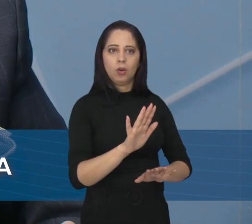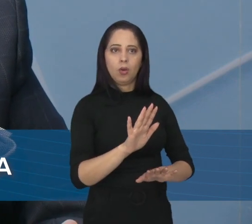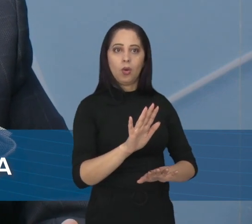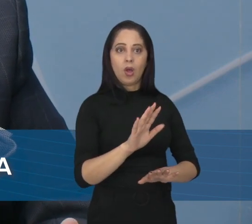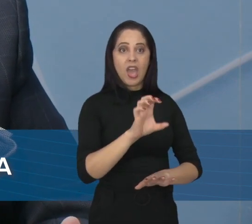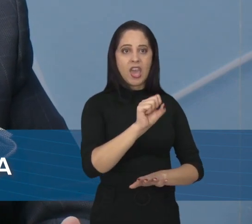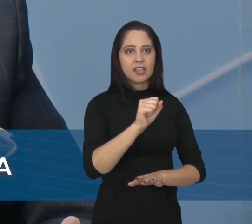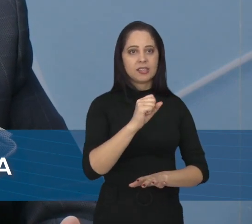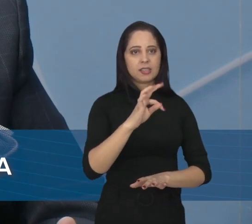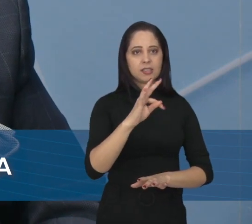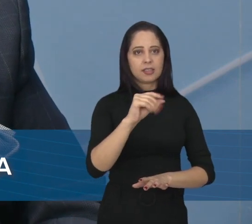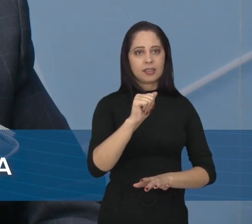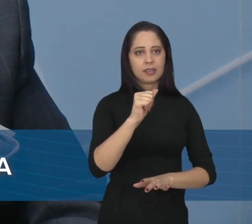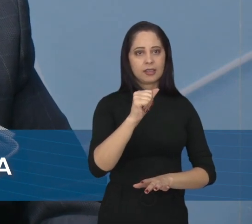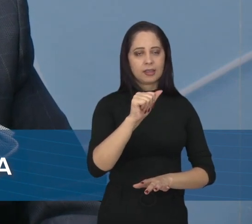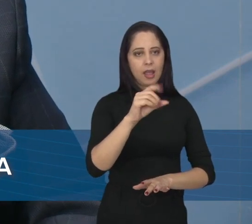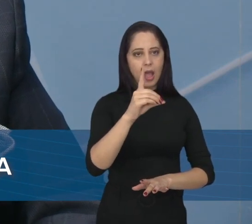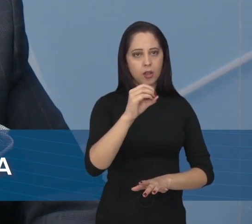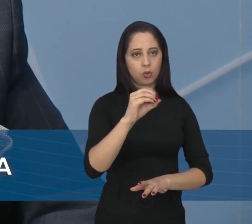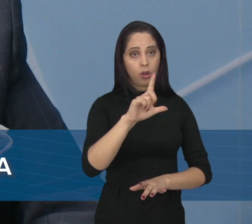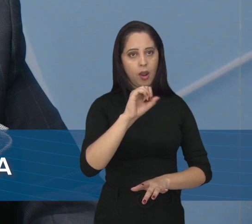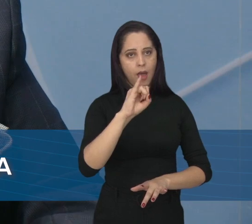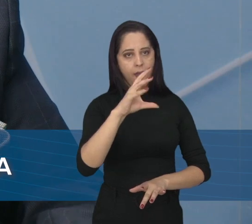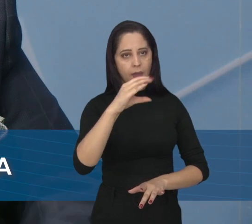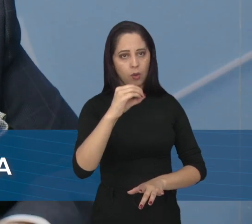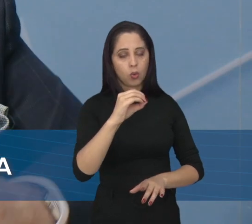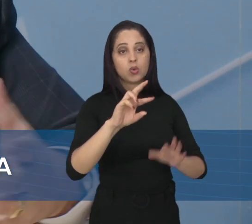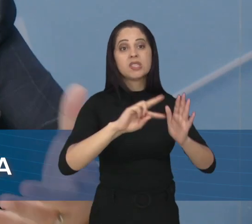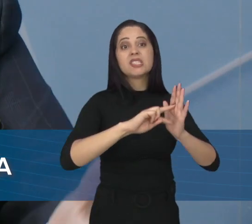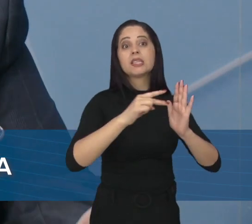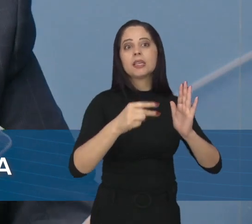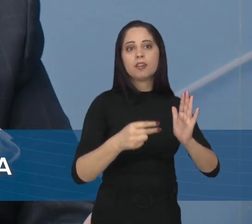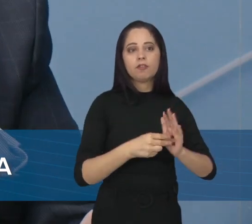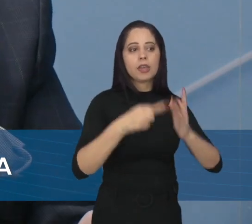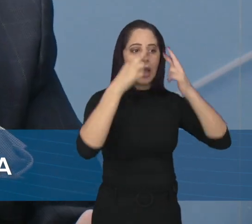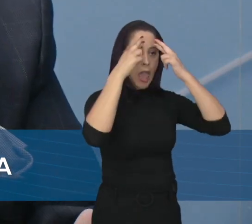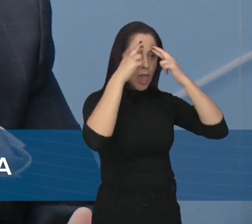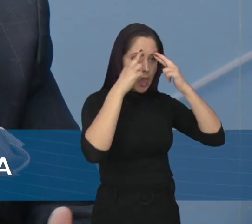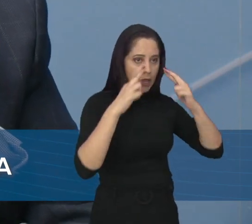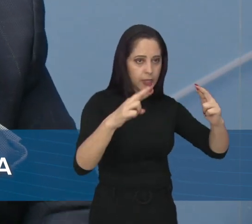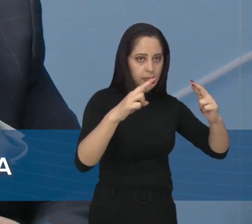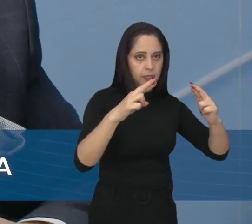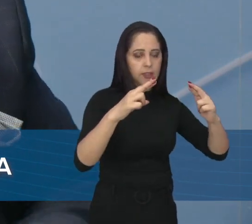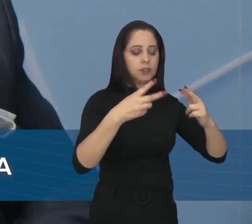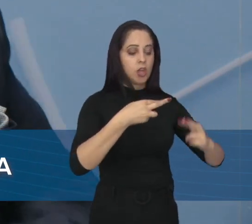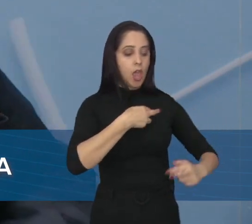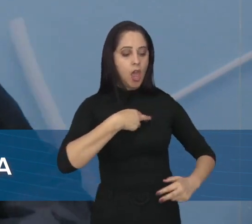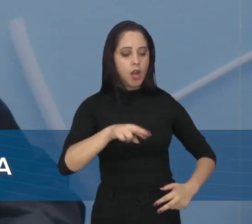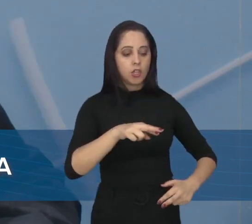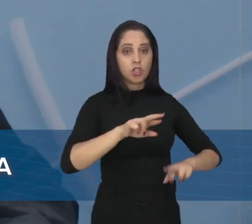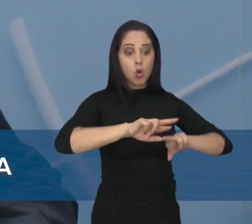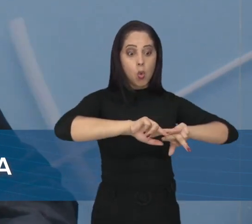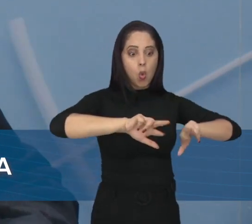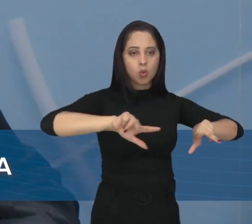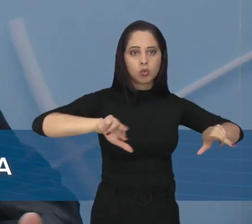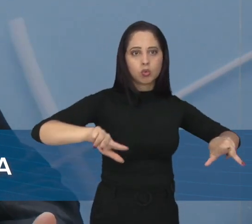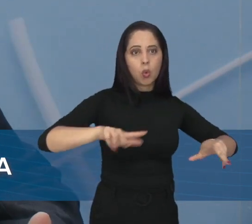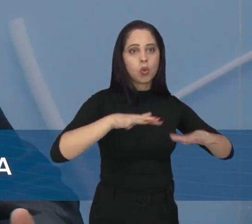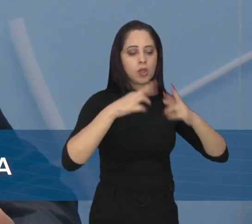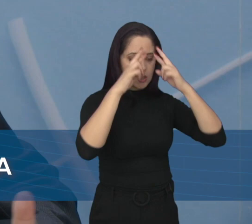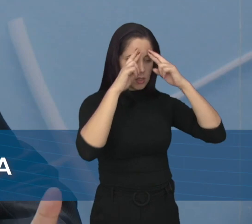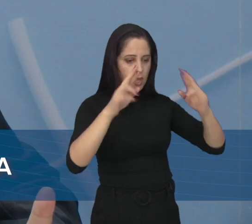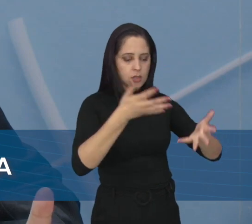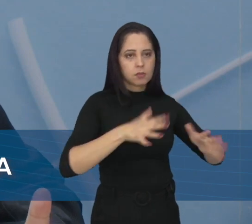ser respeitadas, por mais que não possa haver um subsídio direto para todas elas. A elas,